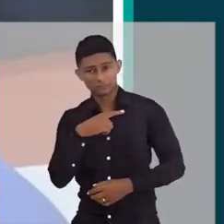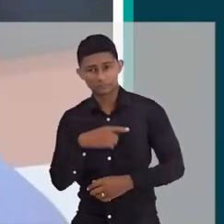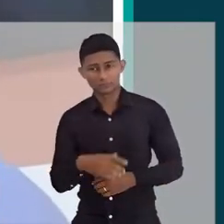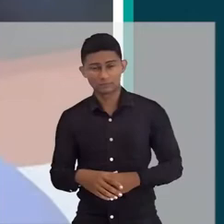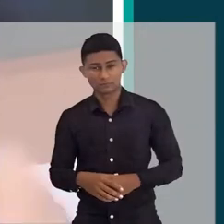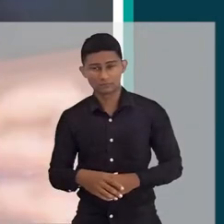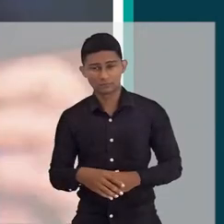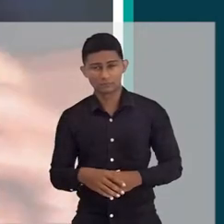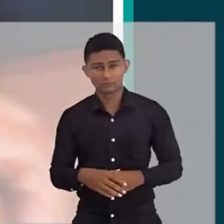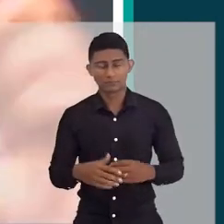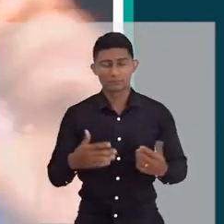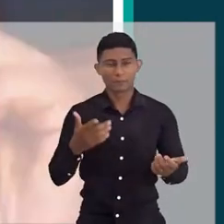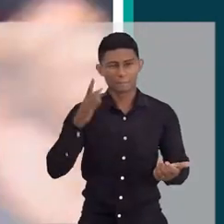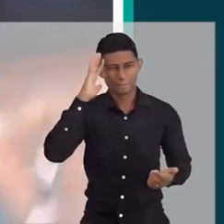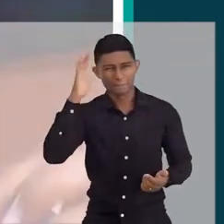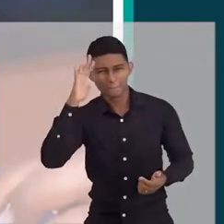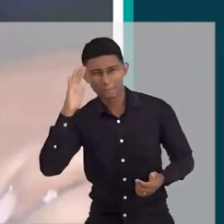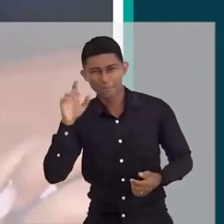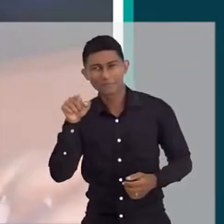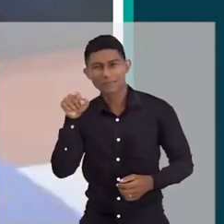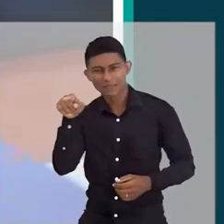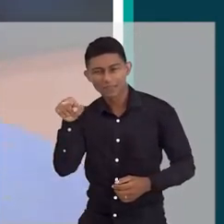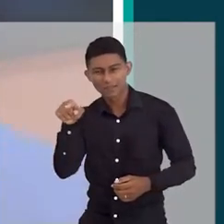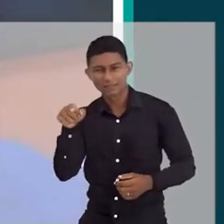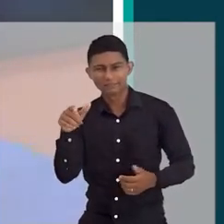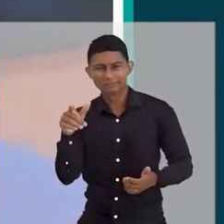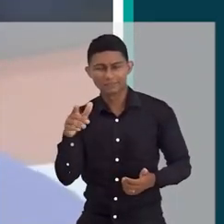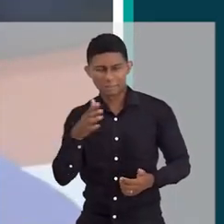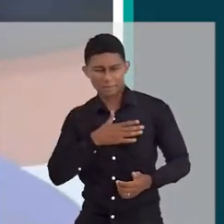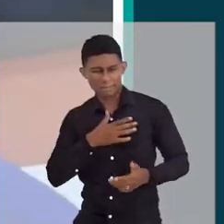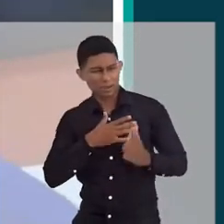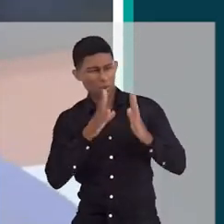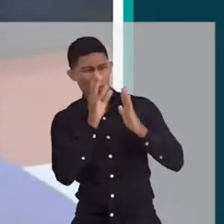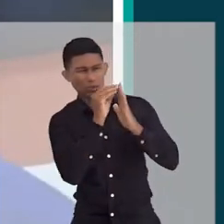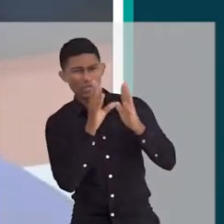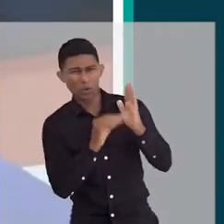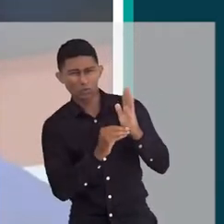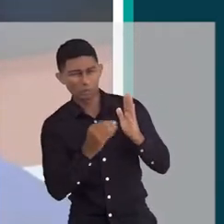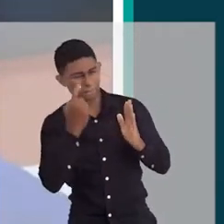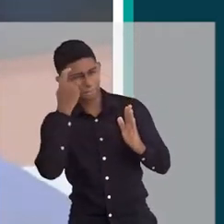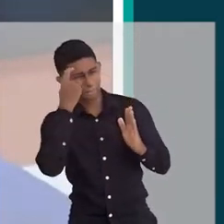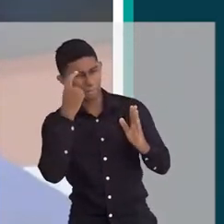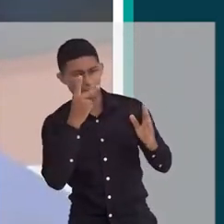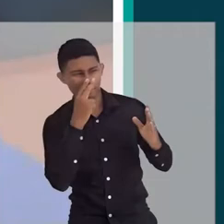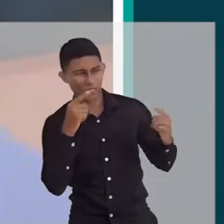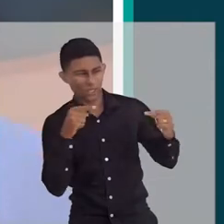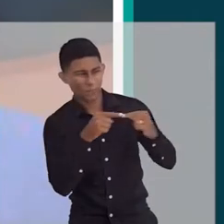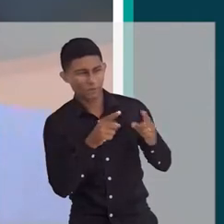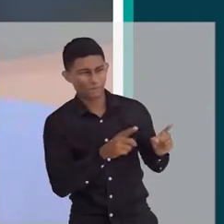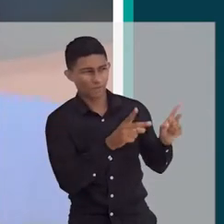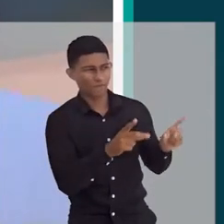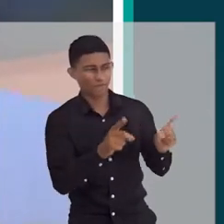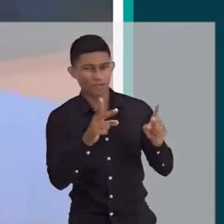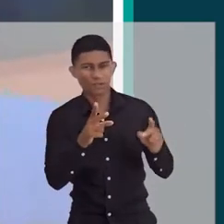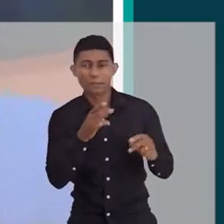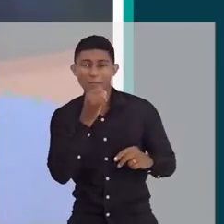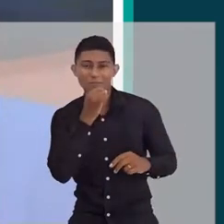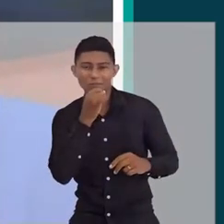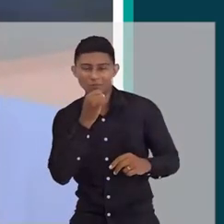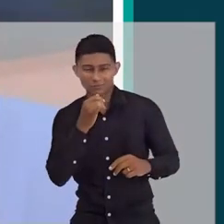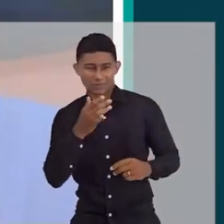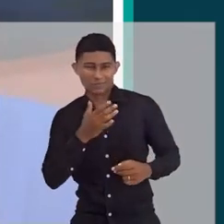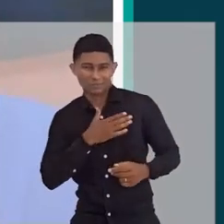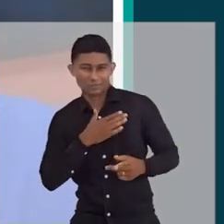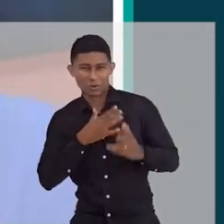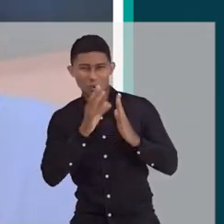de em que lugares faz sentido o meu conteúdo para venda. Isso não quer dizer que eu tenho que tirar os meus